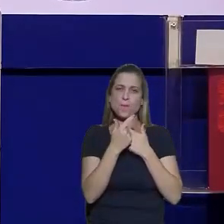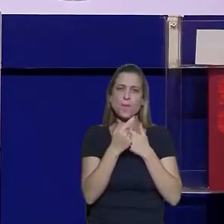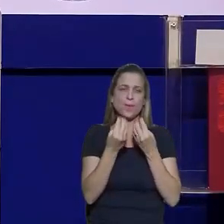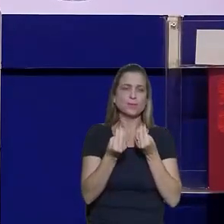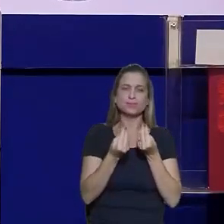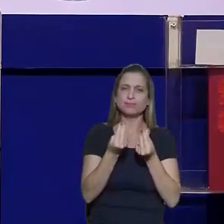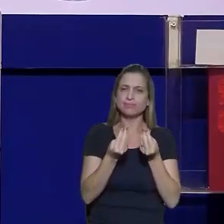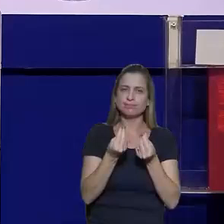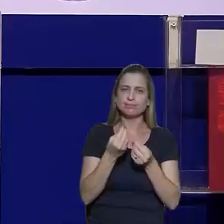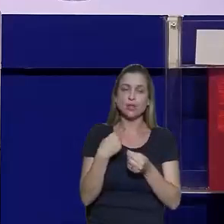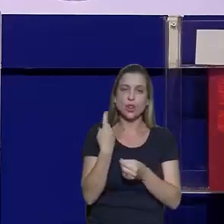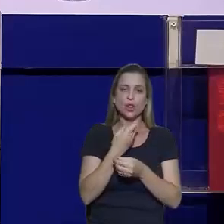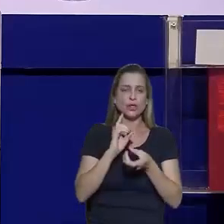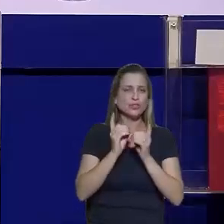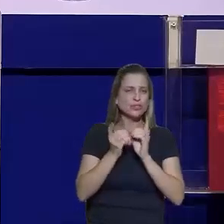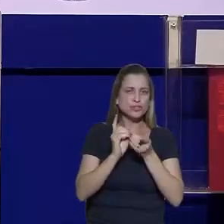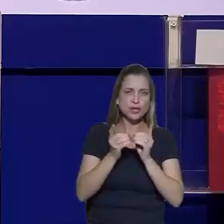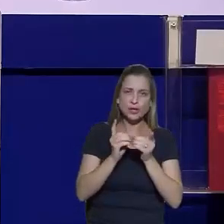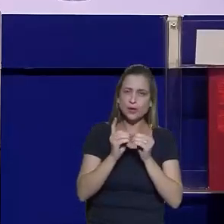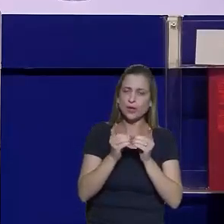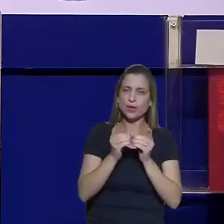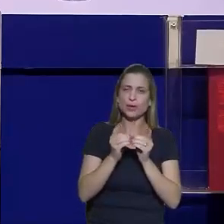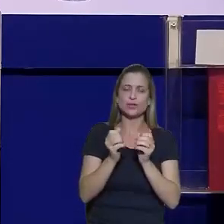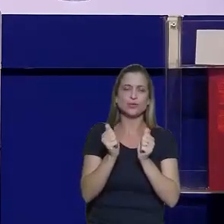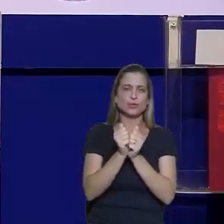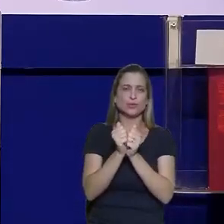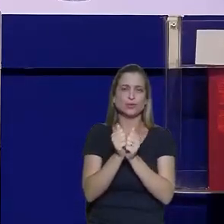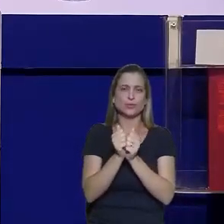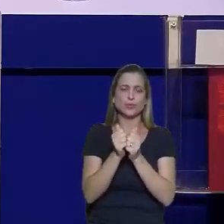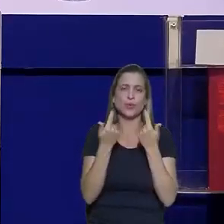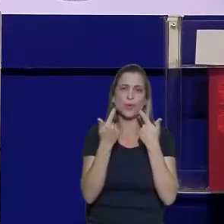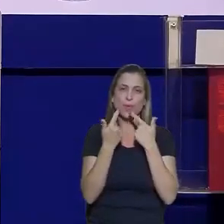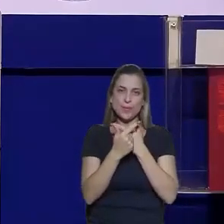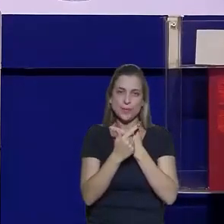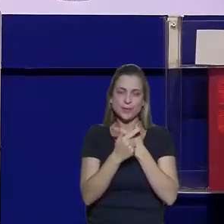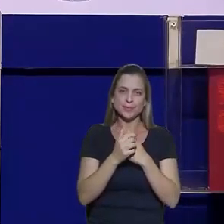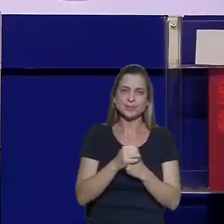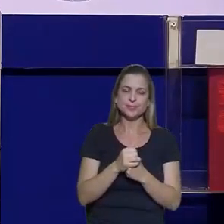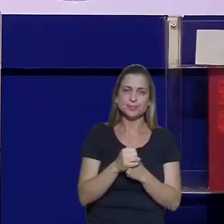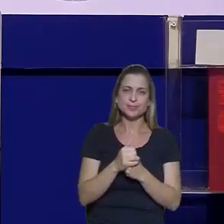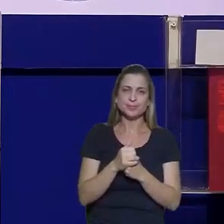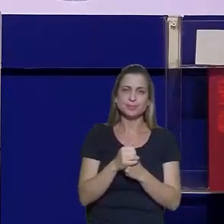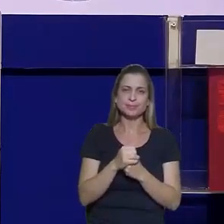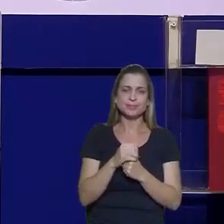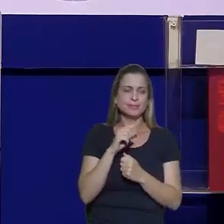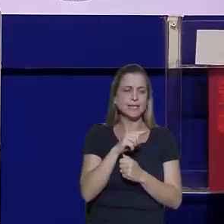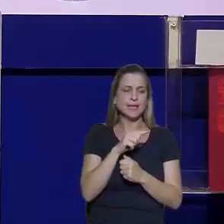refinado, e a gente dialoga muito pelo humor, que é algo que eu também curto. E a